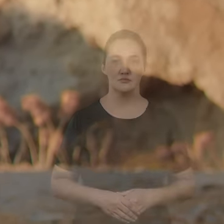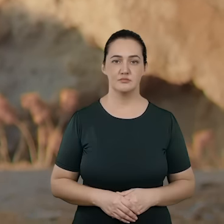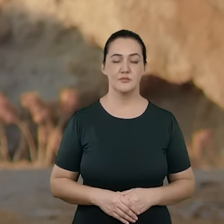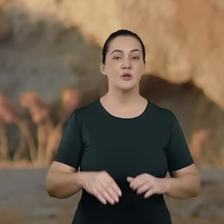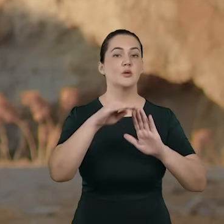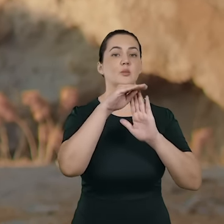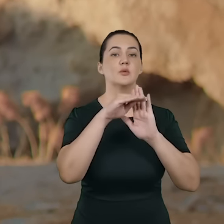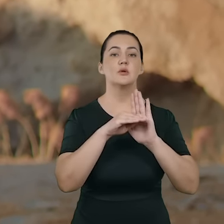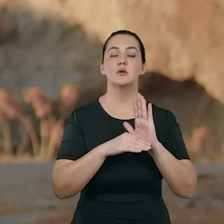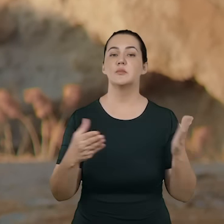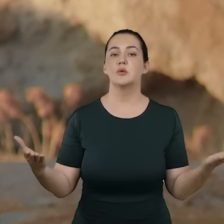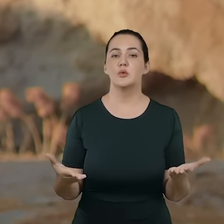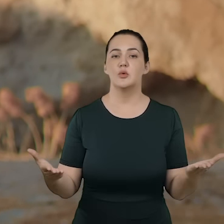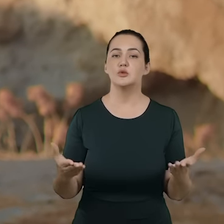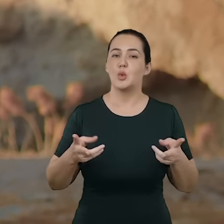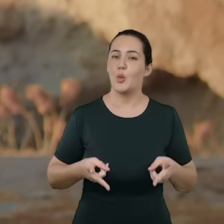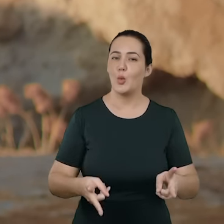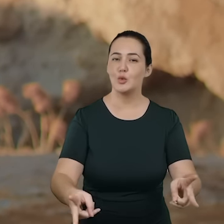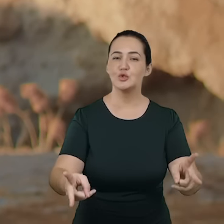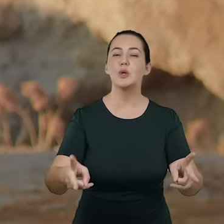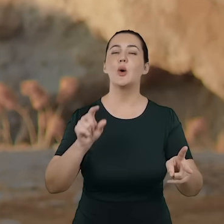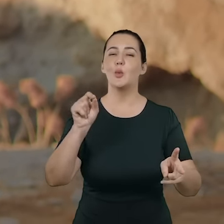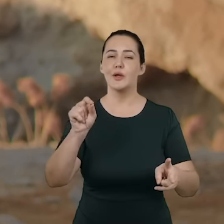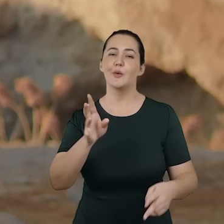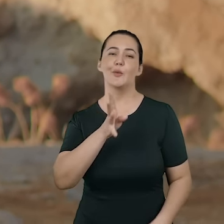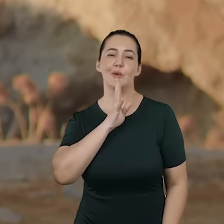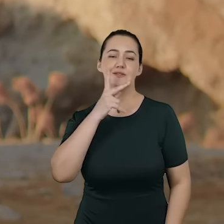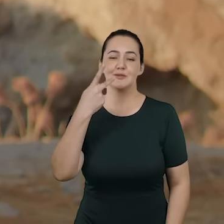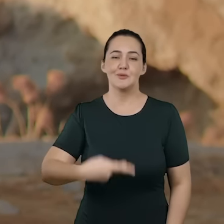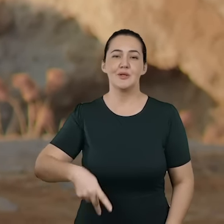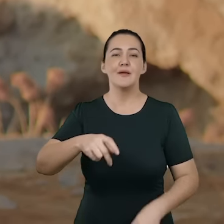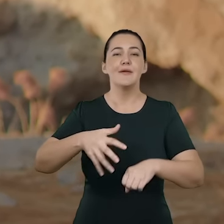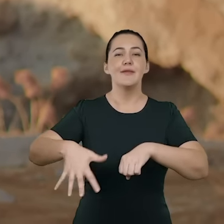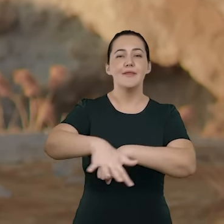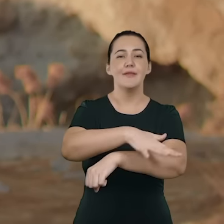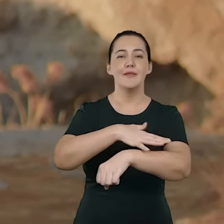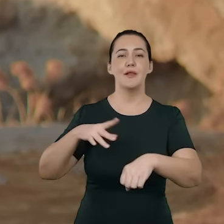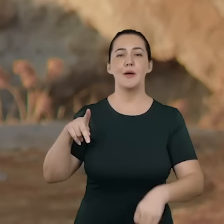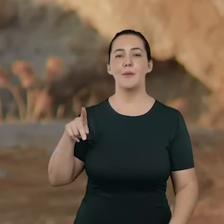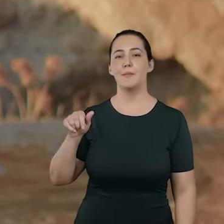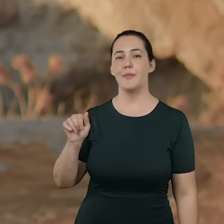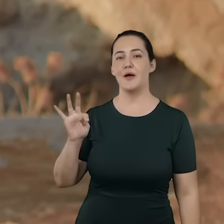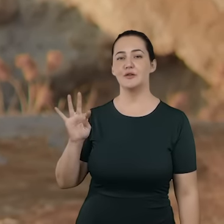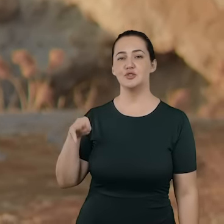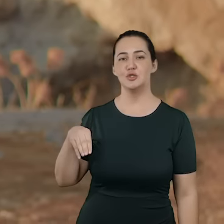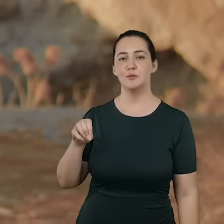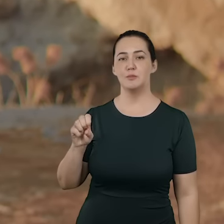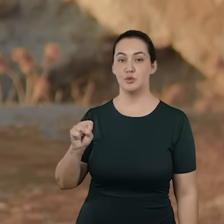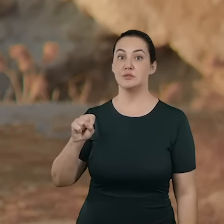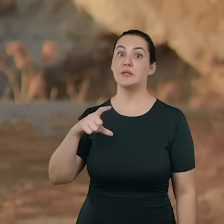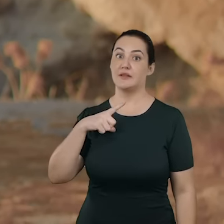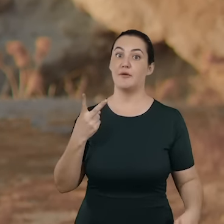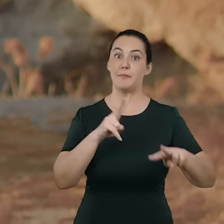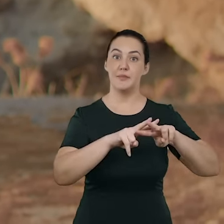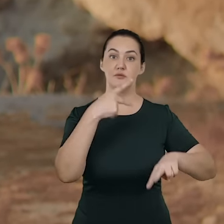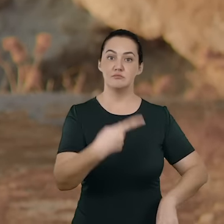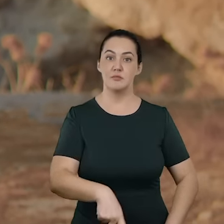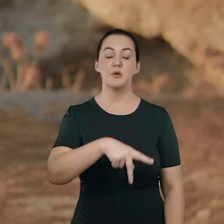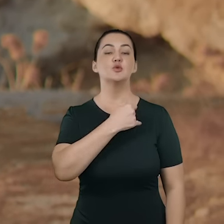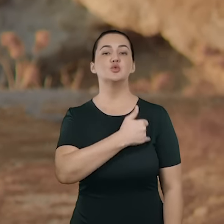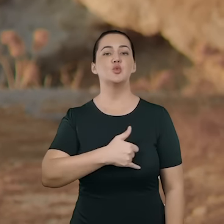No programa de hoje, vamos continuar explorando esta ilha, a Ilha de Patmos. Aqui esteve preso o apóstolo João e aqui